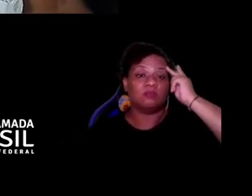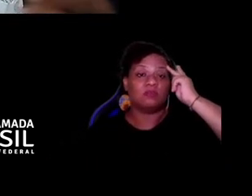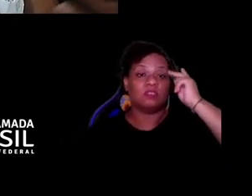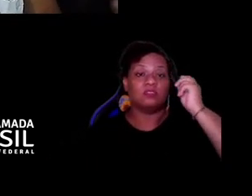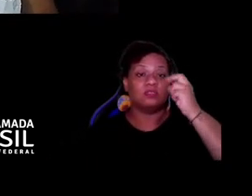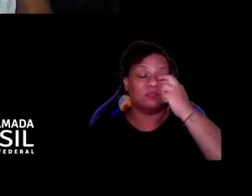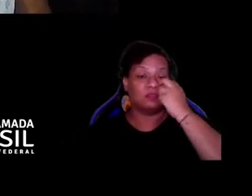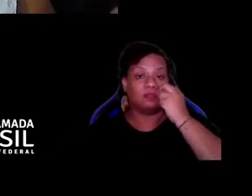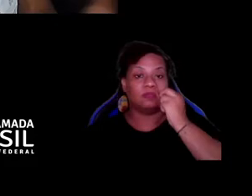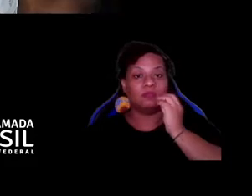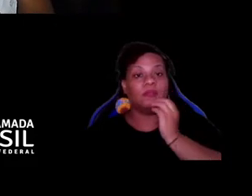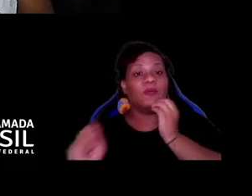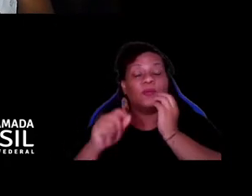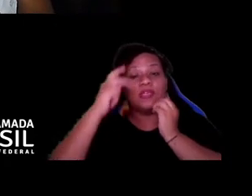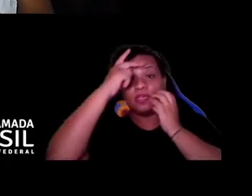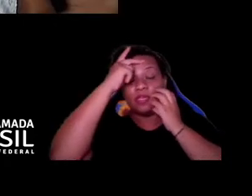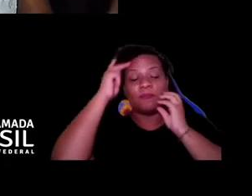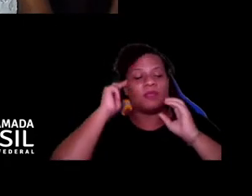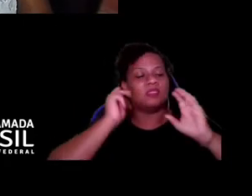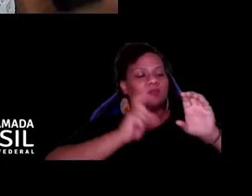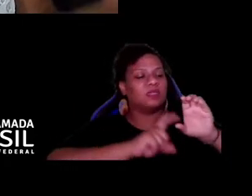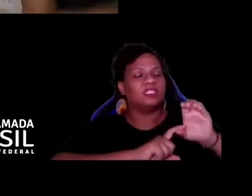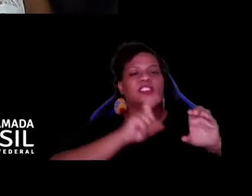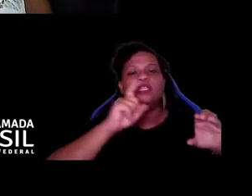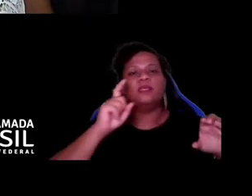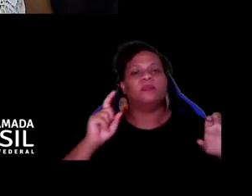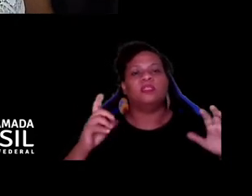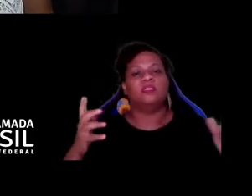tornem independentes na.